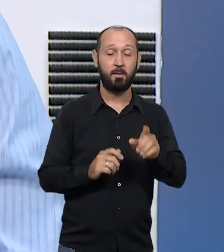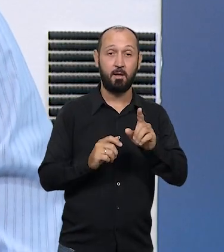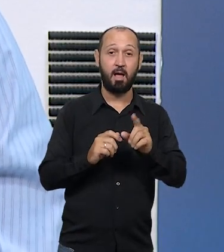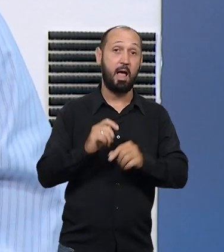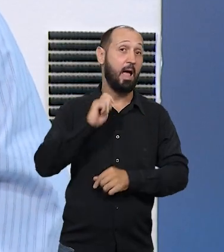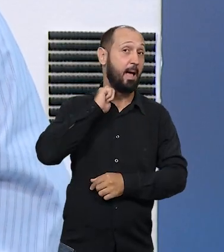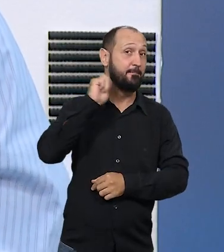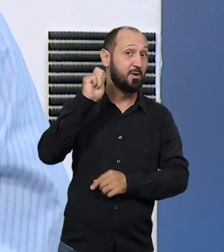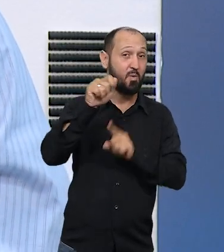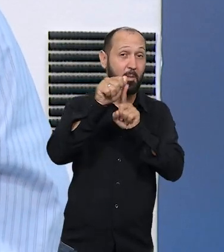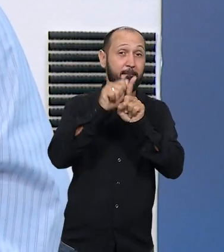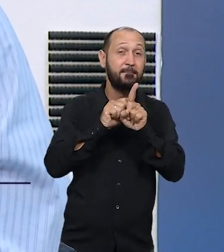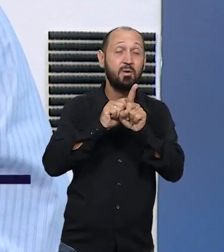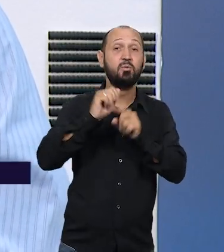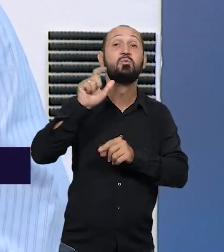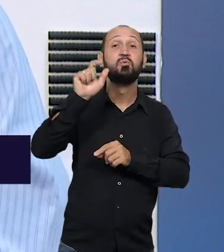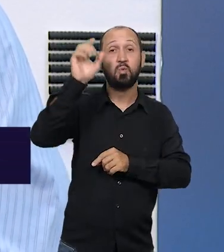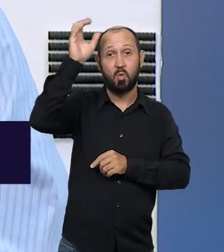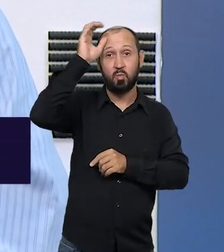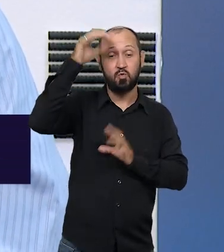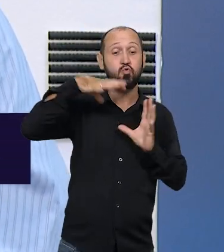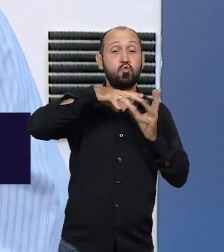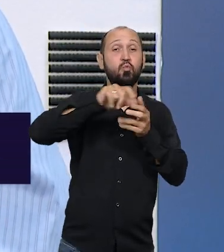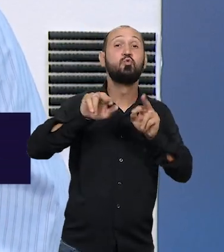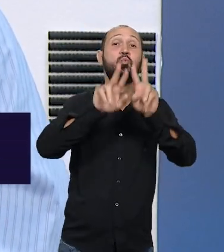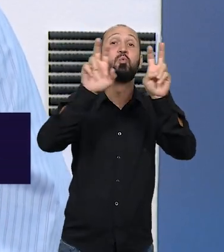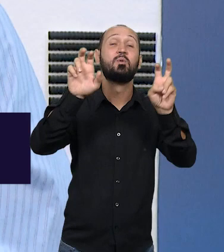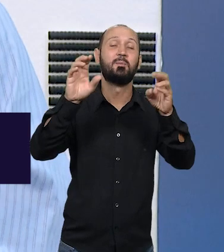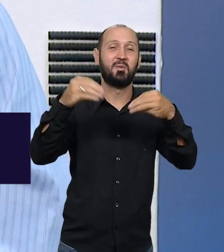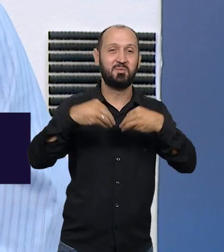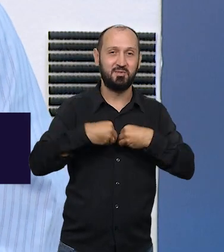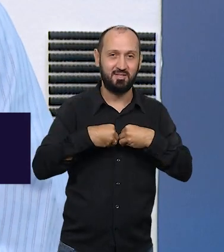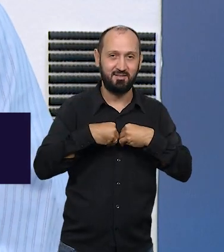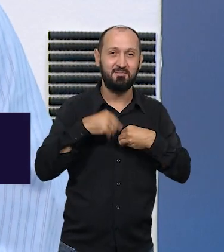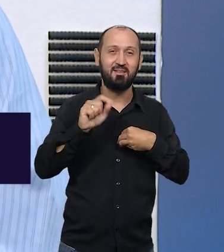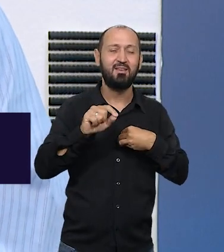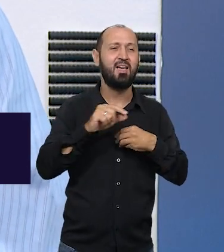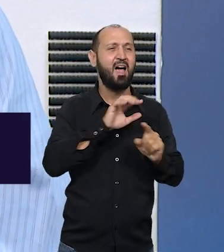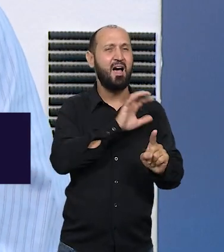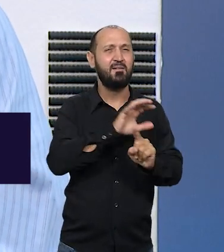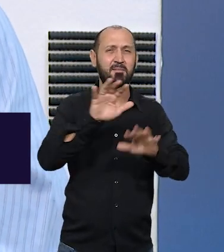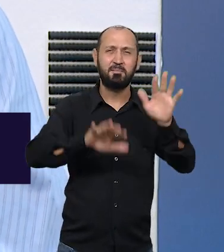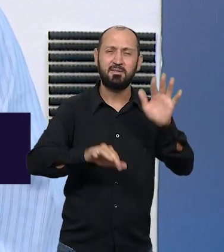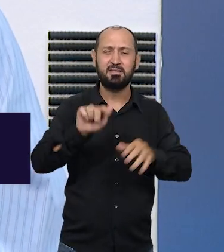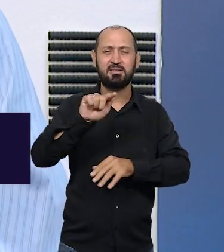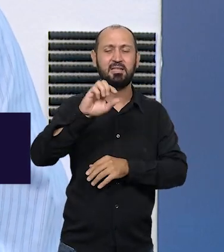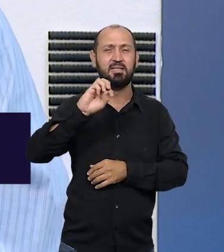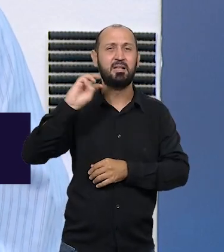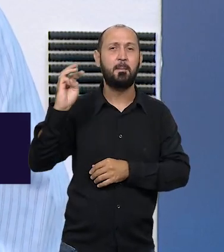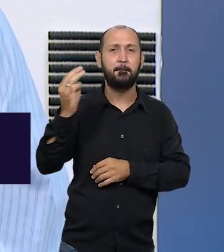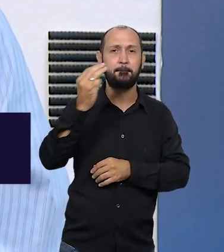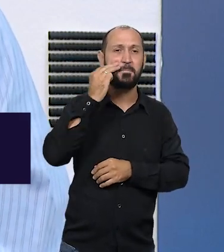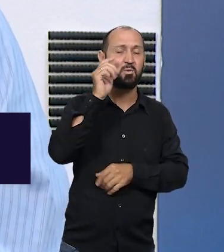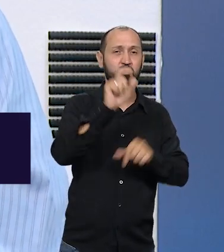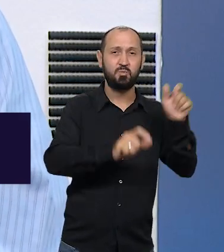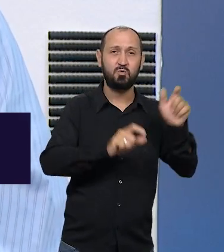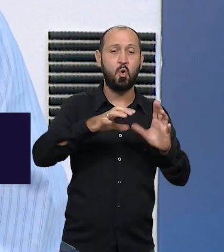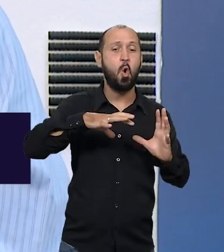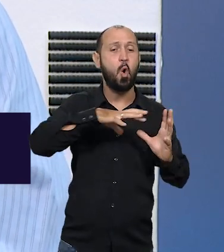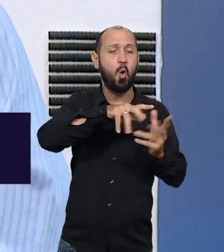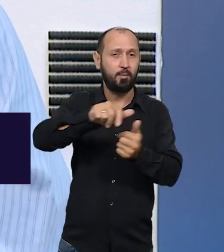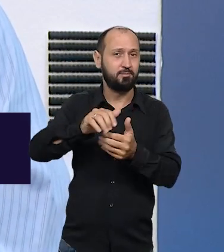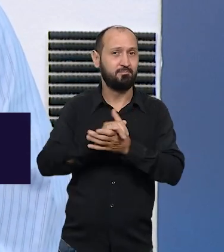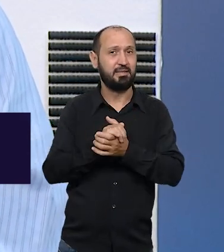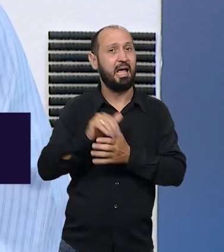Abril é o mês da conscientização mundial sobre o autismo, transtorno que afeta cerca de 70 milhões de pessoas no